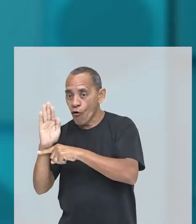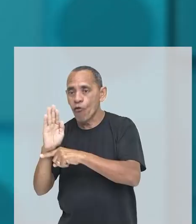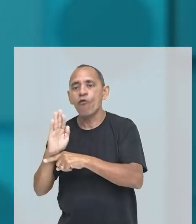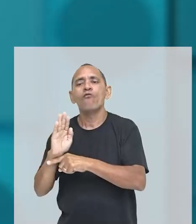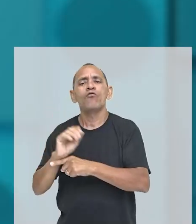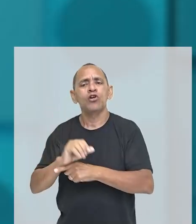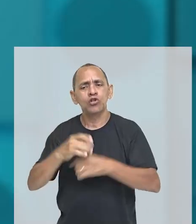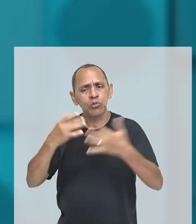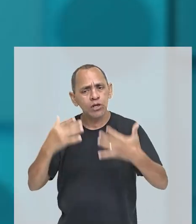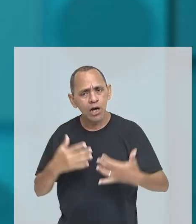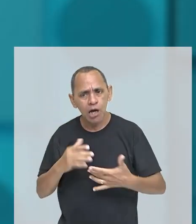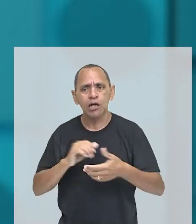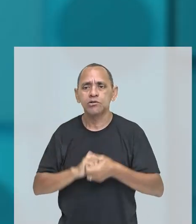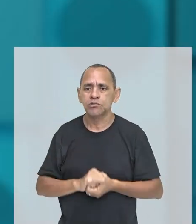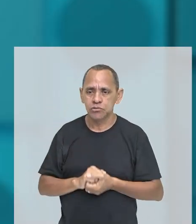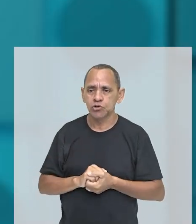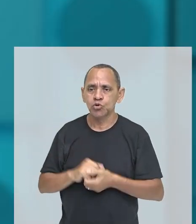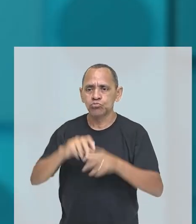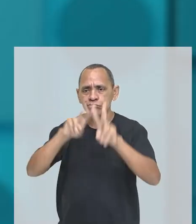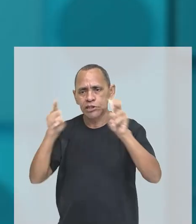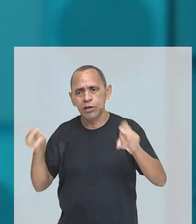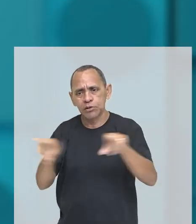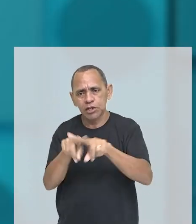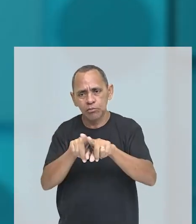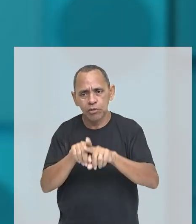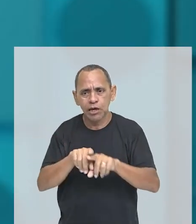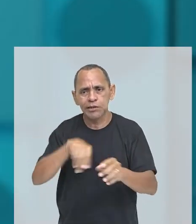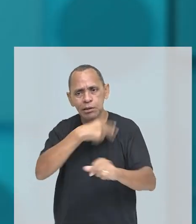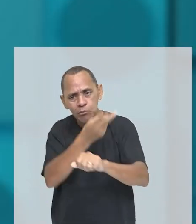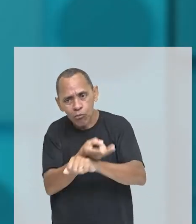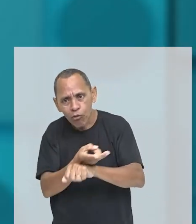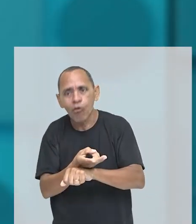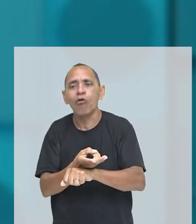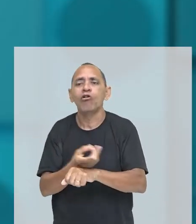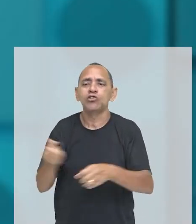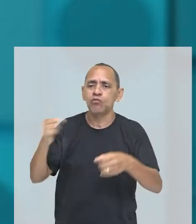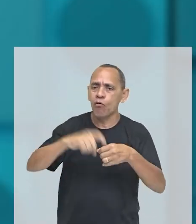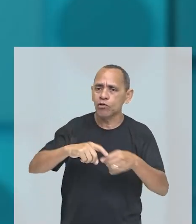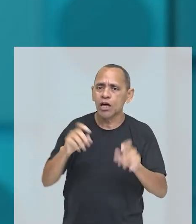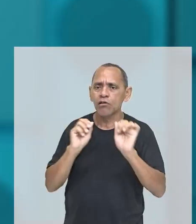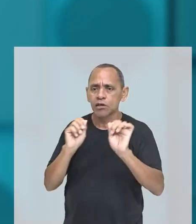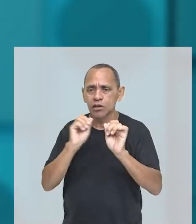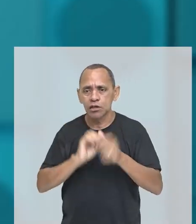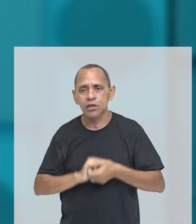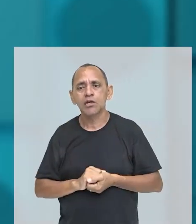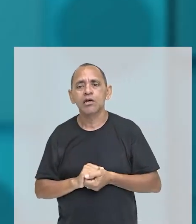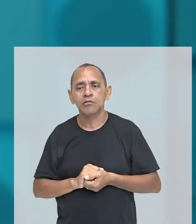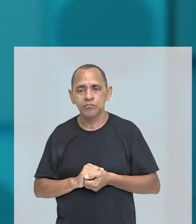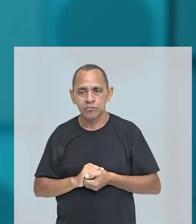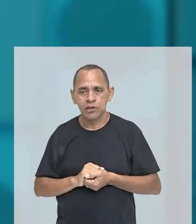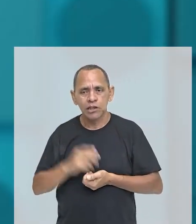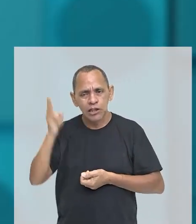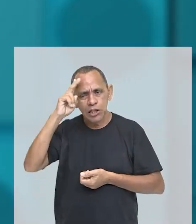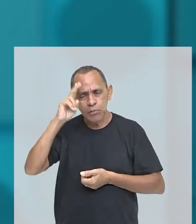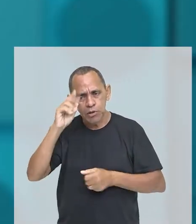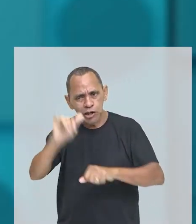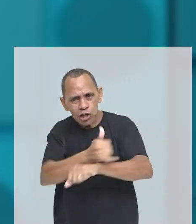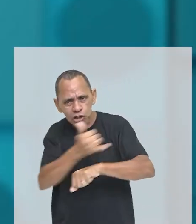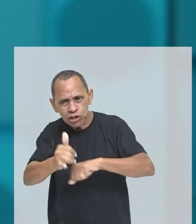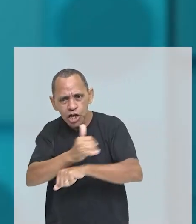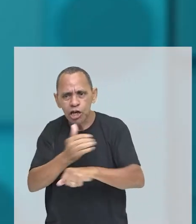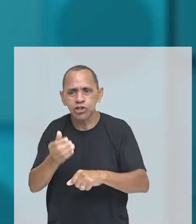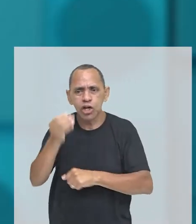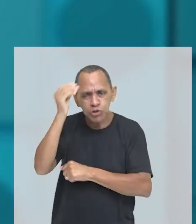escrito nesse vídeo e depois a gente vai explorar com um pouco mais de atenção, voltado sempre aí para as estratégias de leitura, né, as estratégias